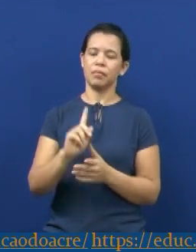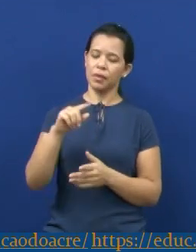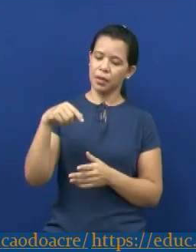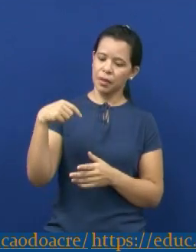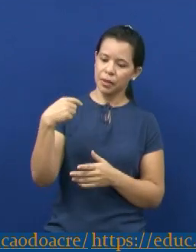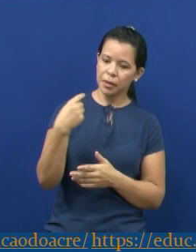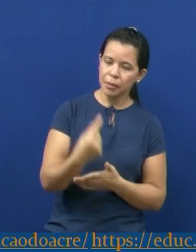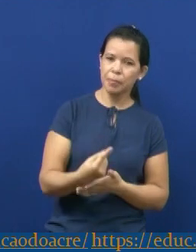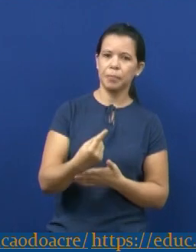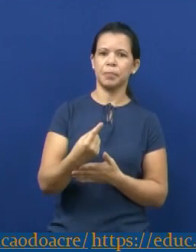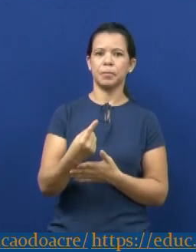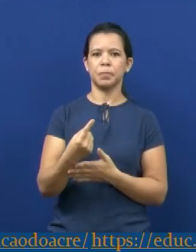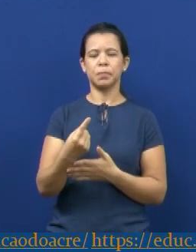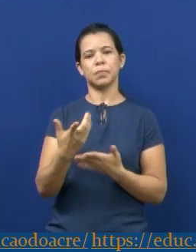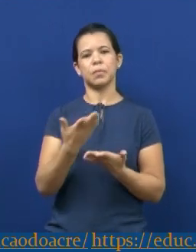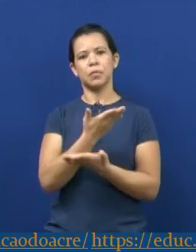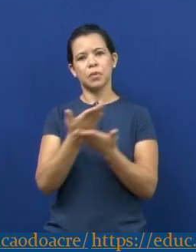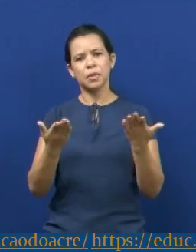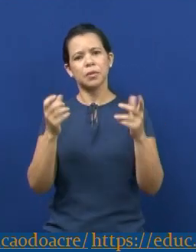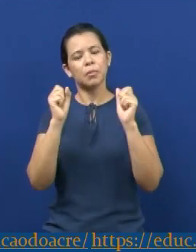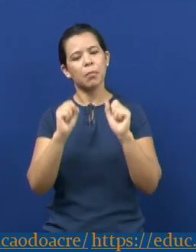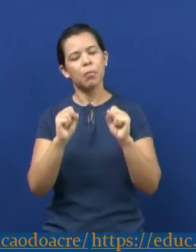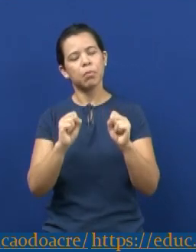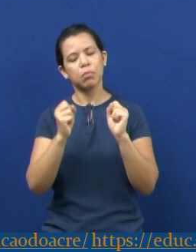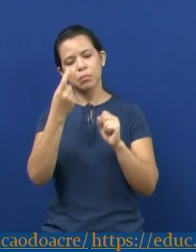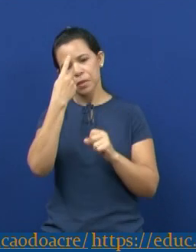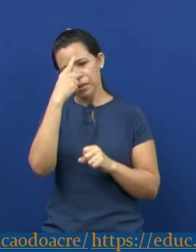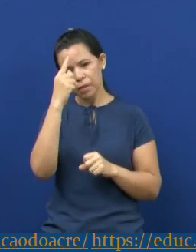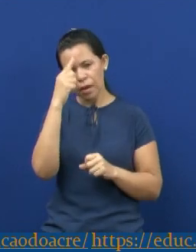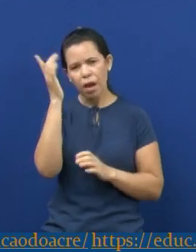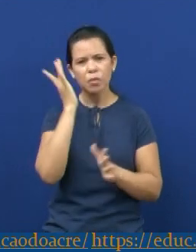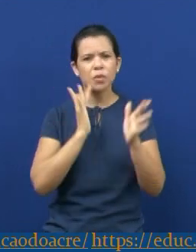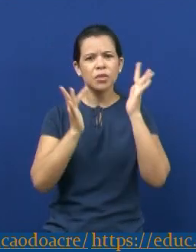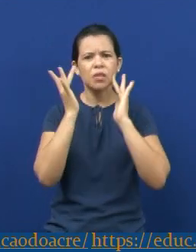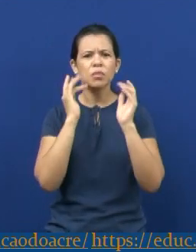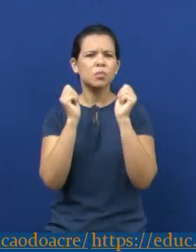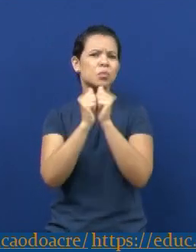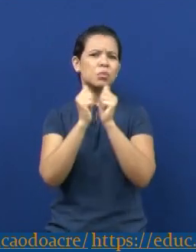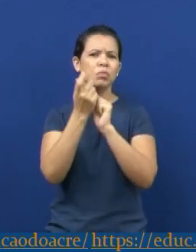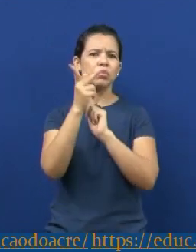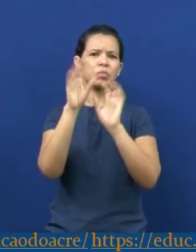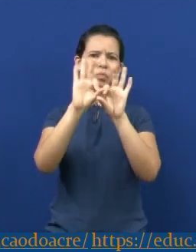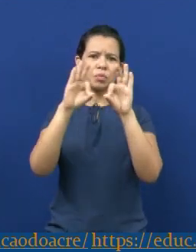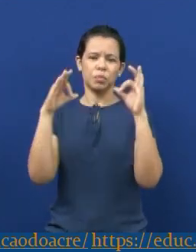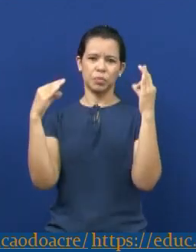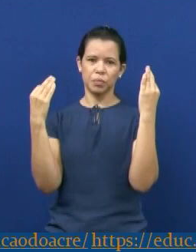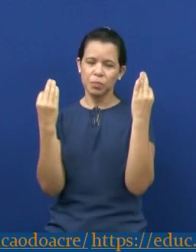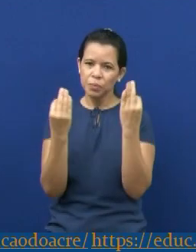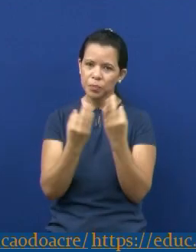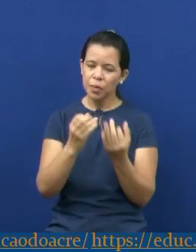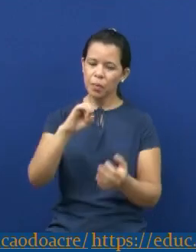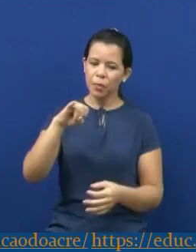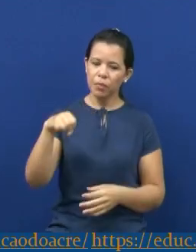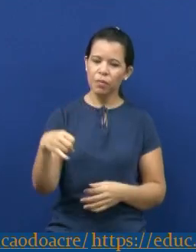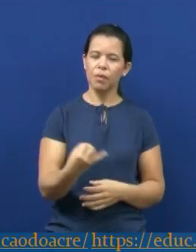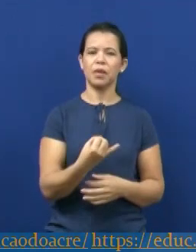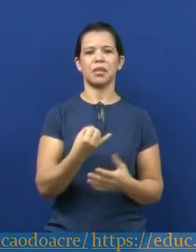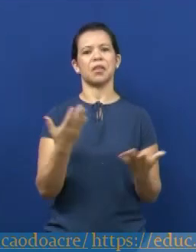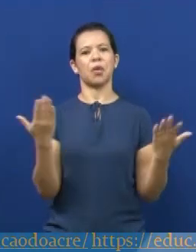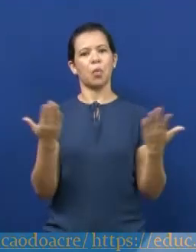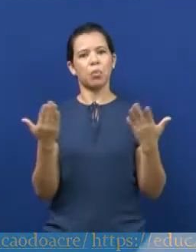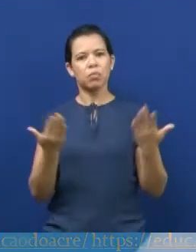montada você vai poder se divertir criando um teatro junto com você e a sua família aproveite esse momento se